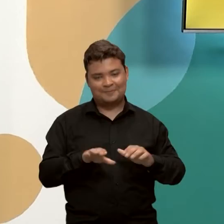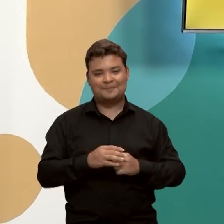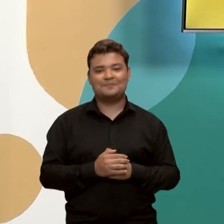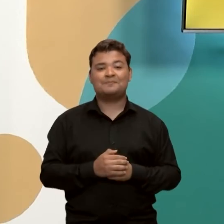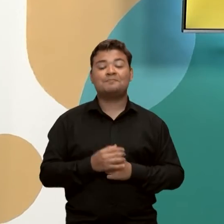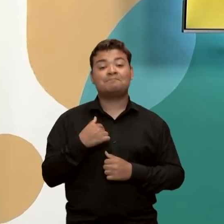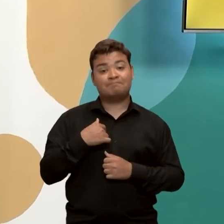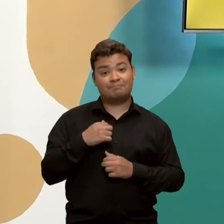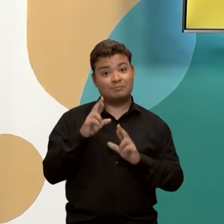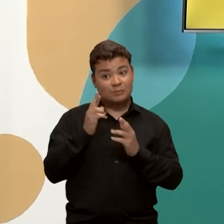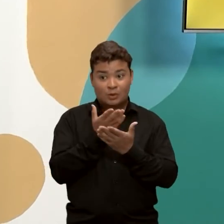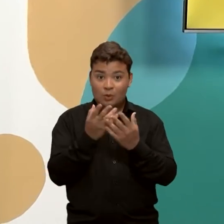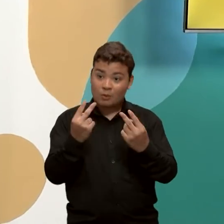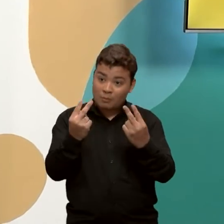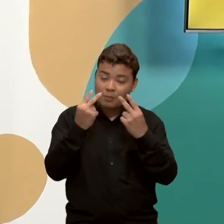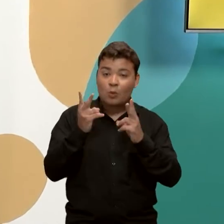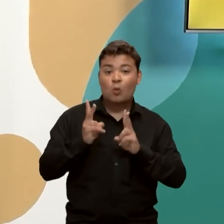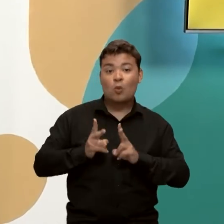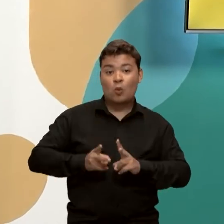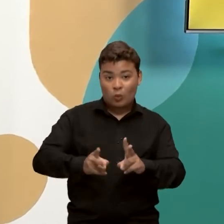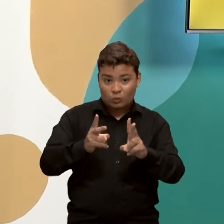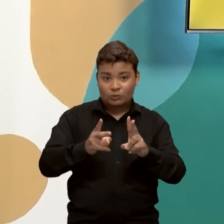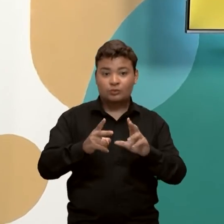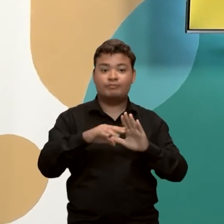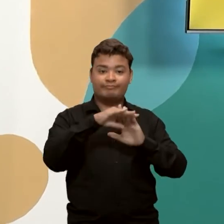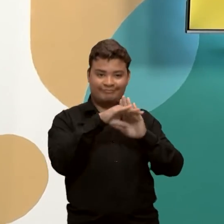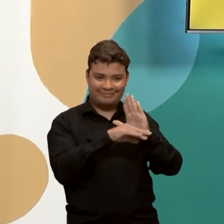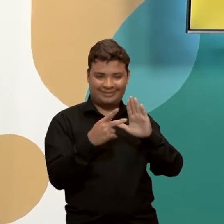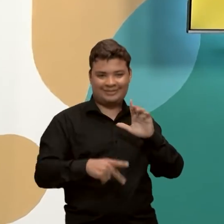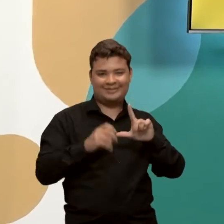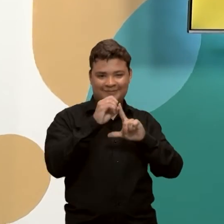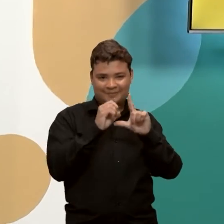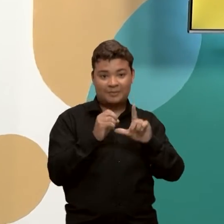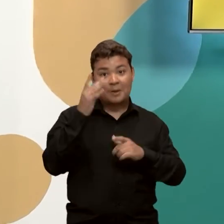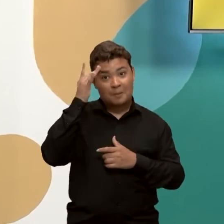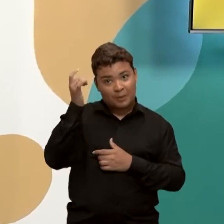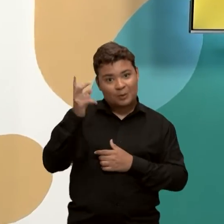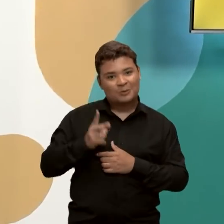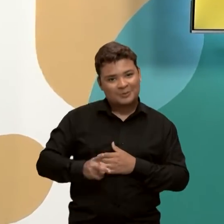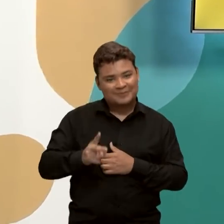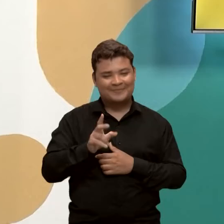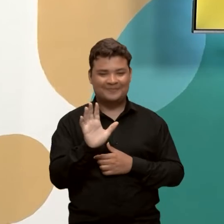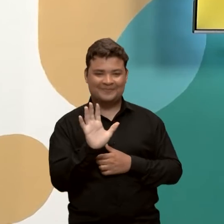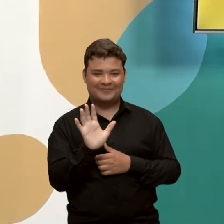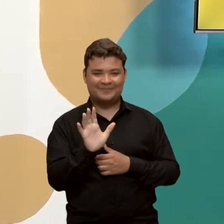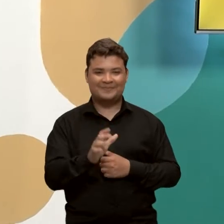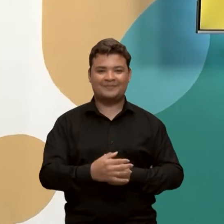continue acompanhando a nossa programação e amanhã tem mais programa para você. Até lá!